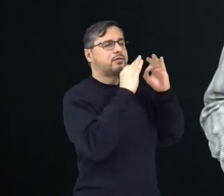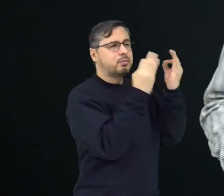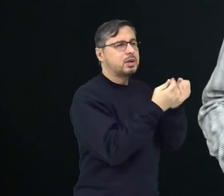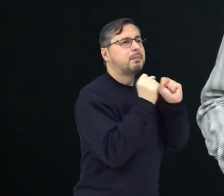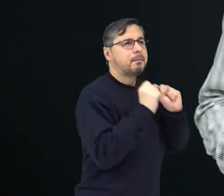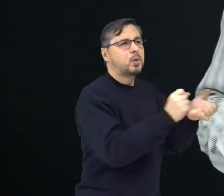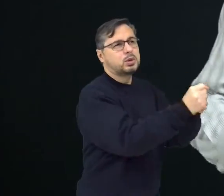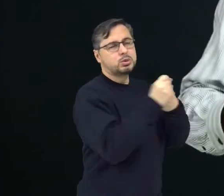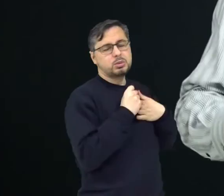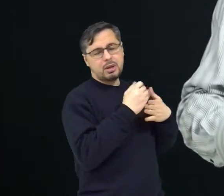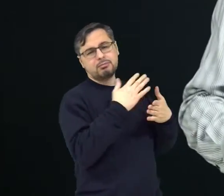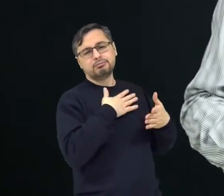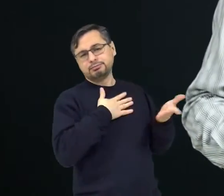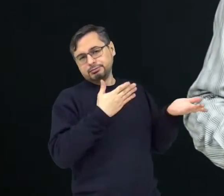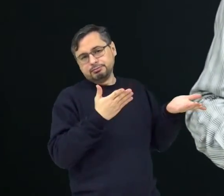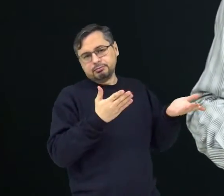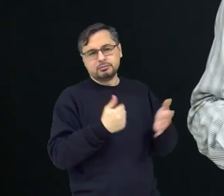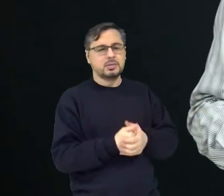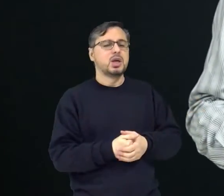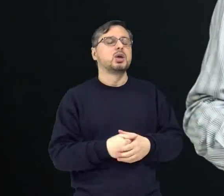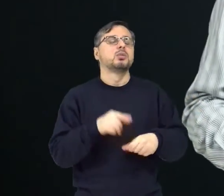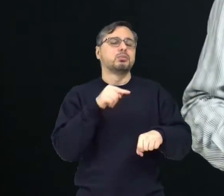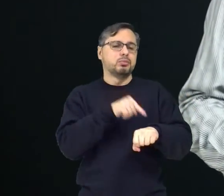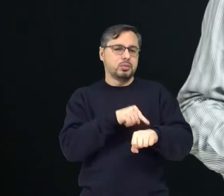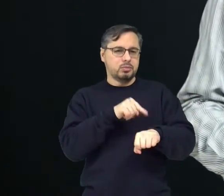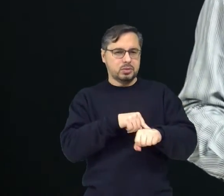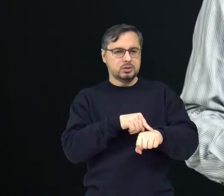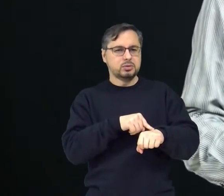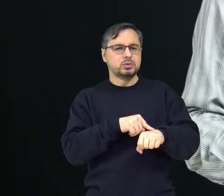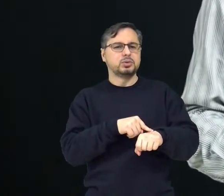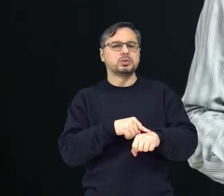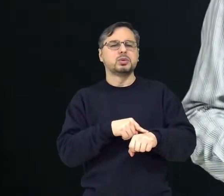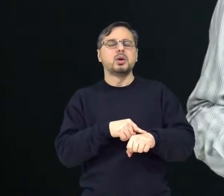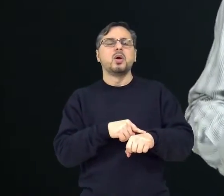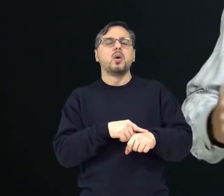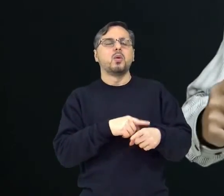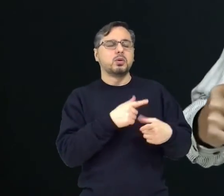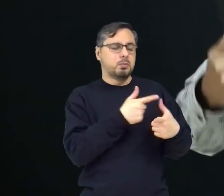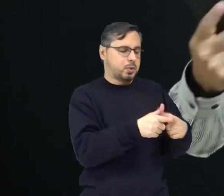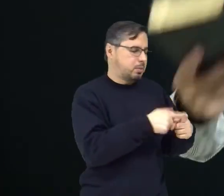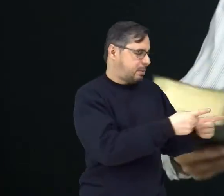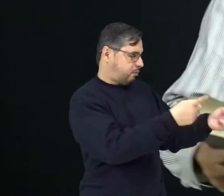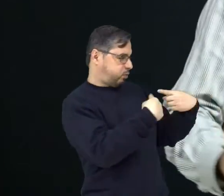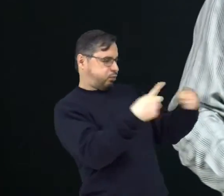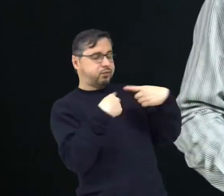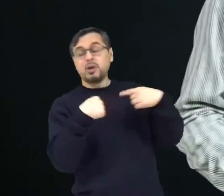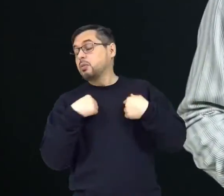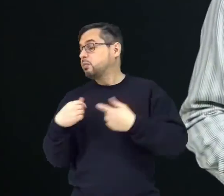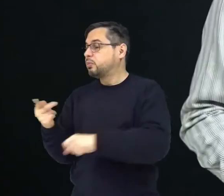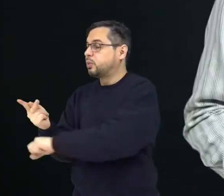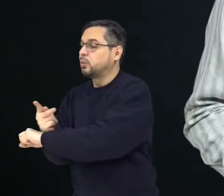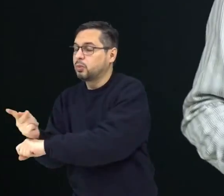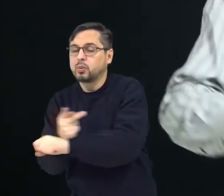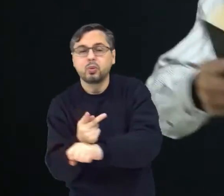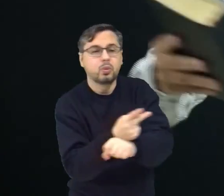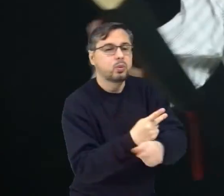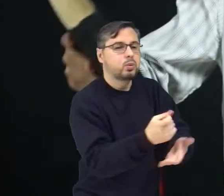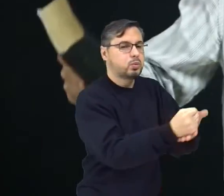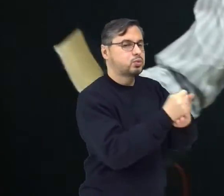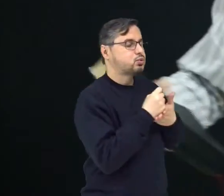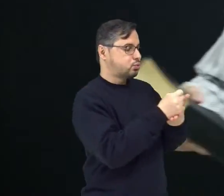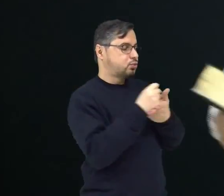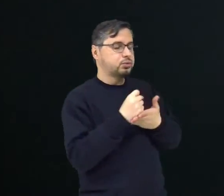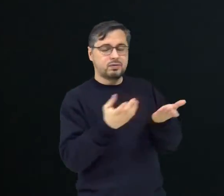socorrer. E no momento da tribulação, ou então por metáfora, quando a tormenta se levanta, eu lanço mão desses recursos. E se